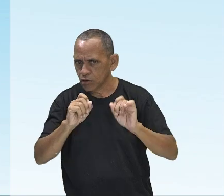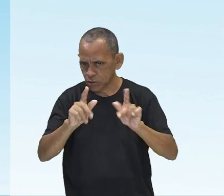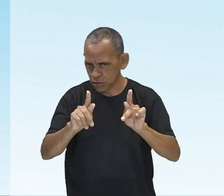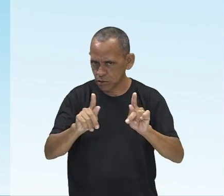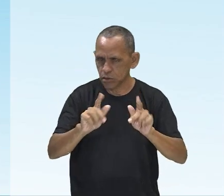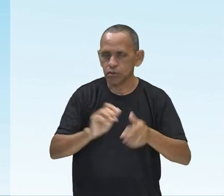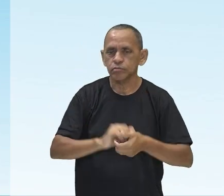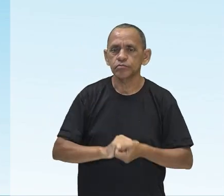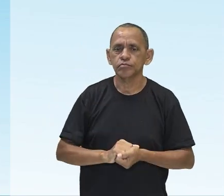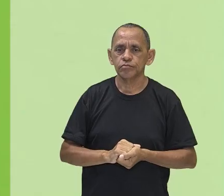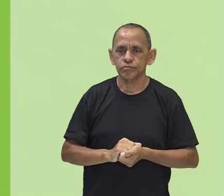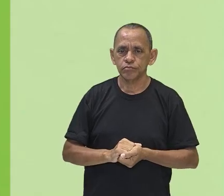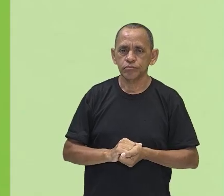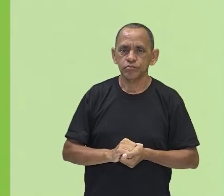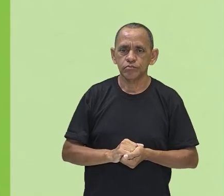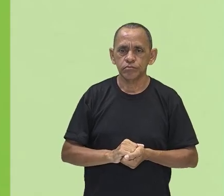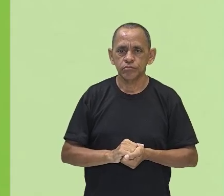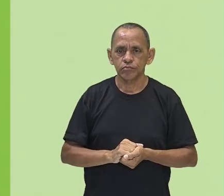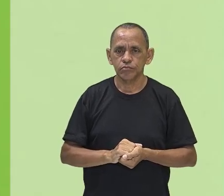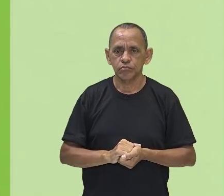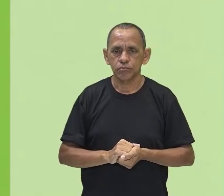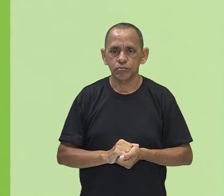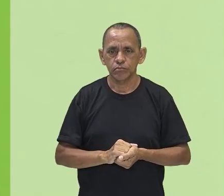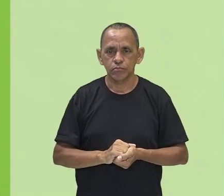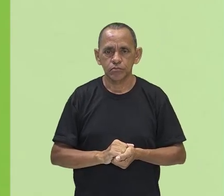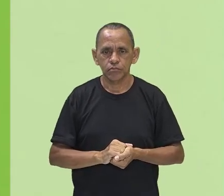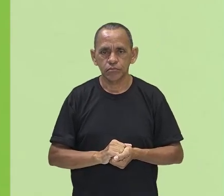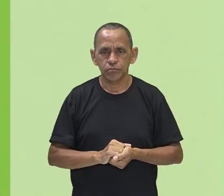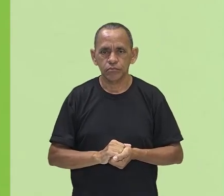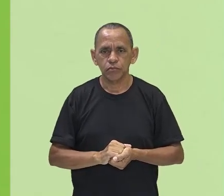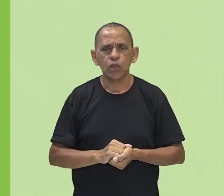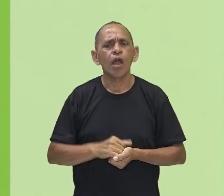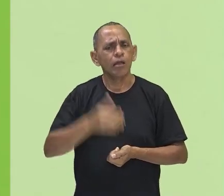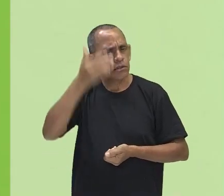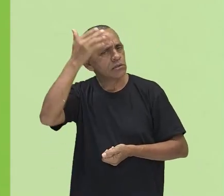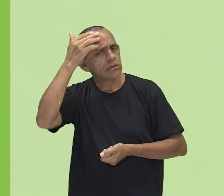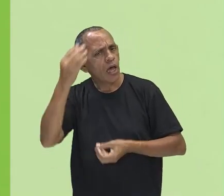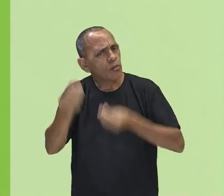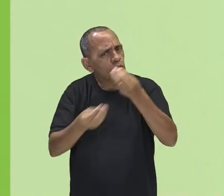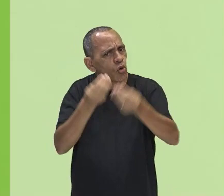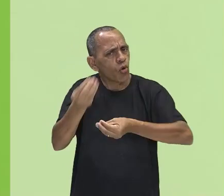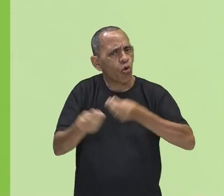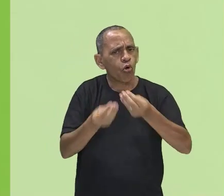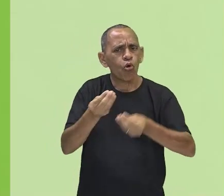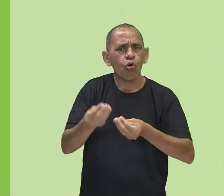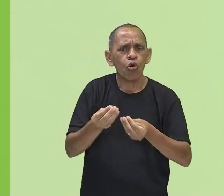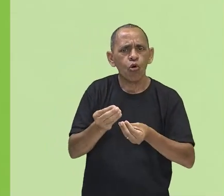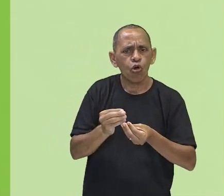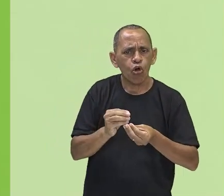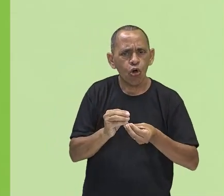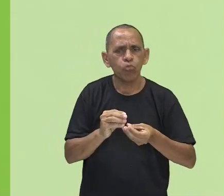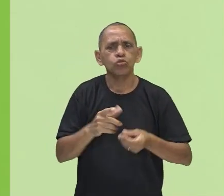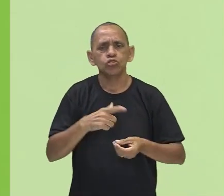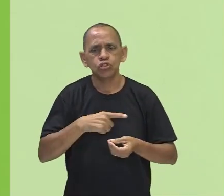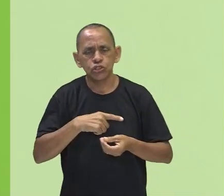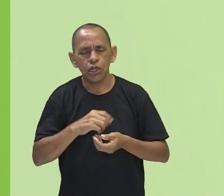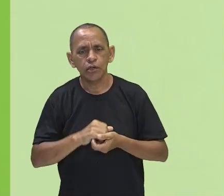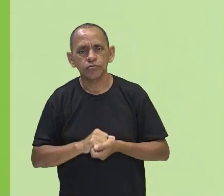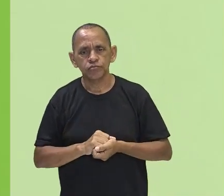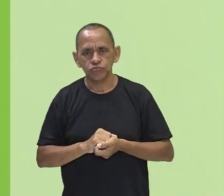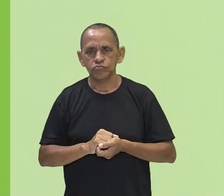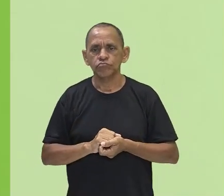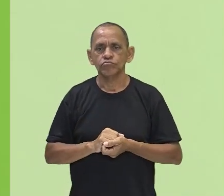Beleza. Então, a gente já sabe como funciona uma lente convergente. Já sabe que, quando os feixes de luz